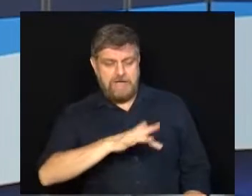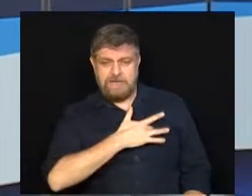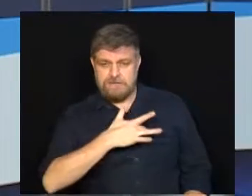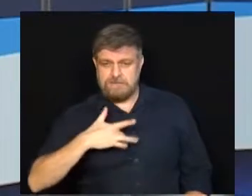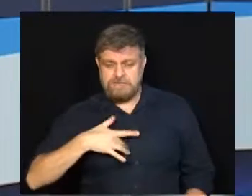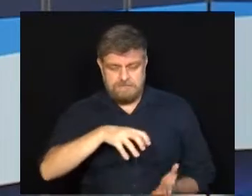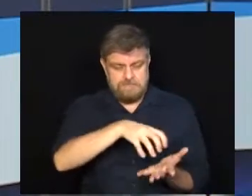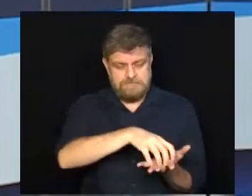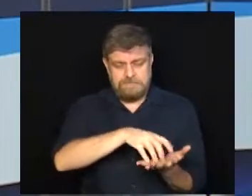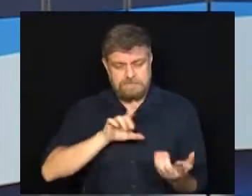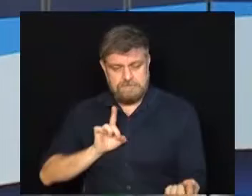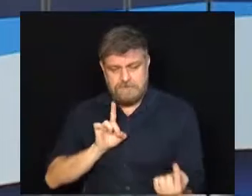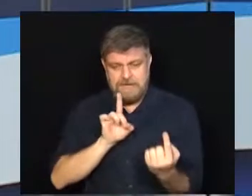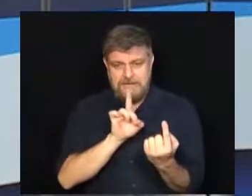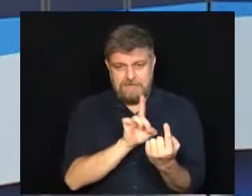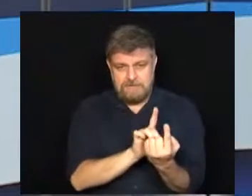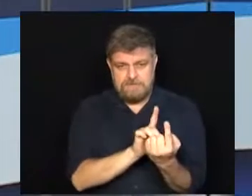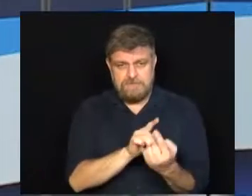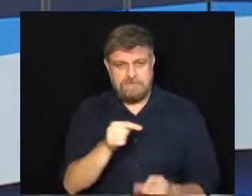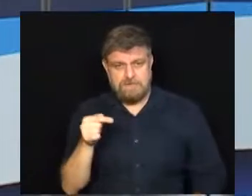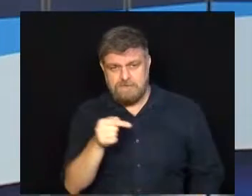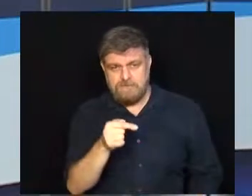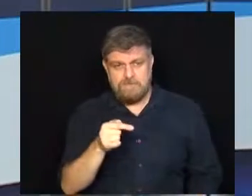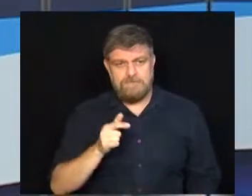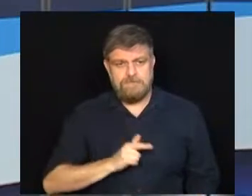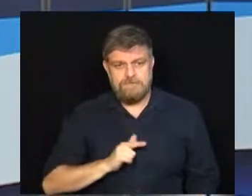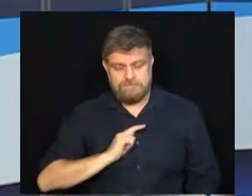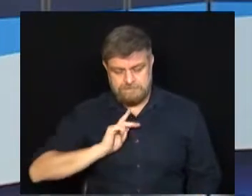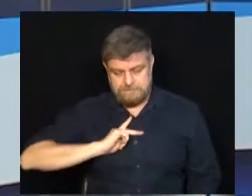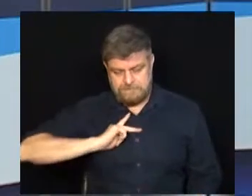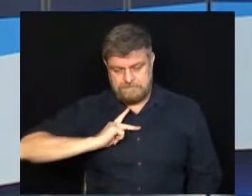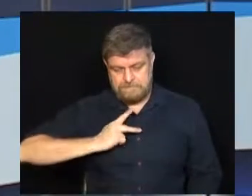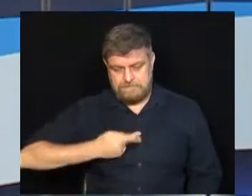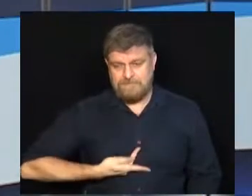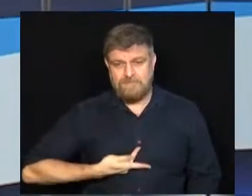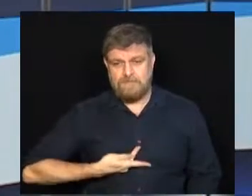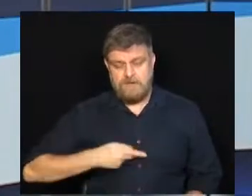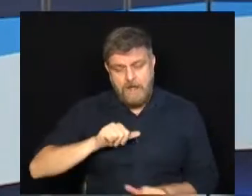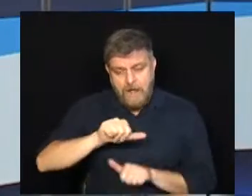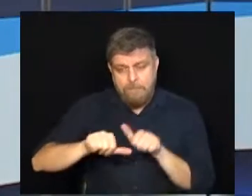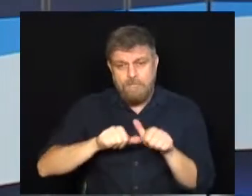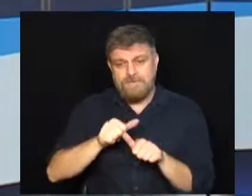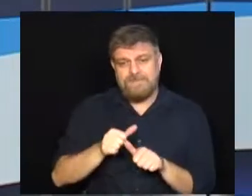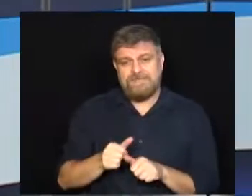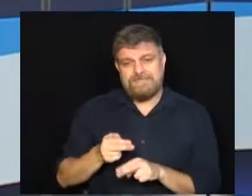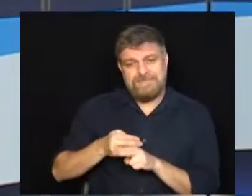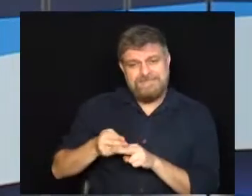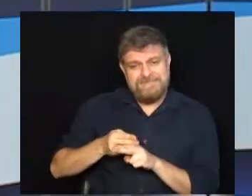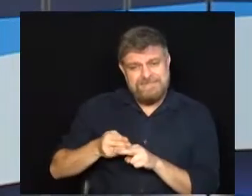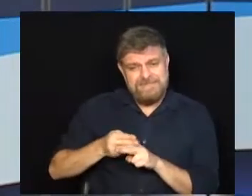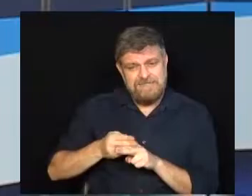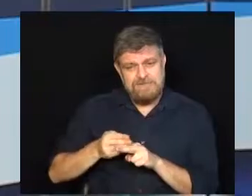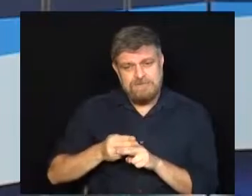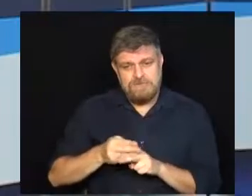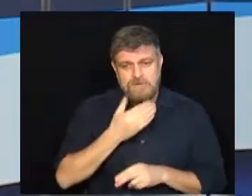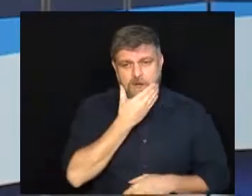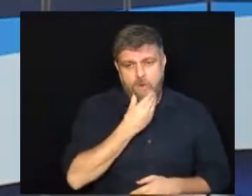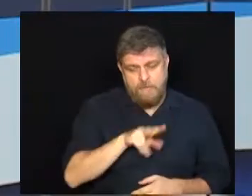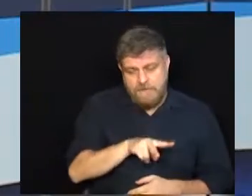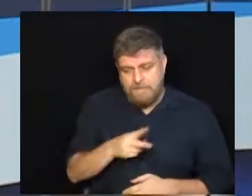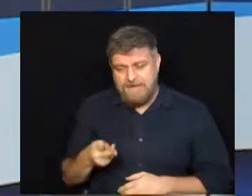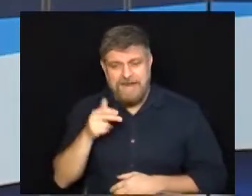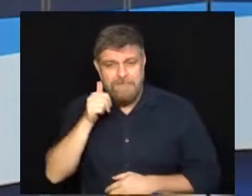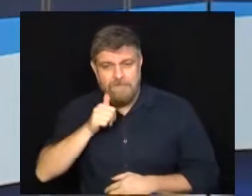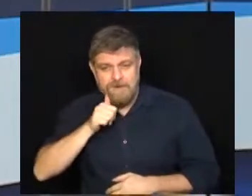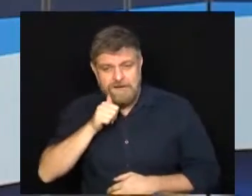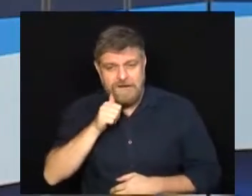no número de atendimentos no processo de transexualizador, é que também teve aí uma importante queda.